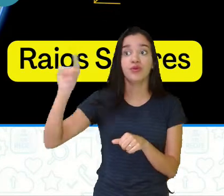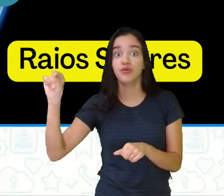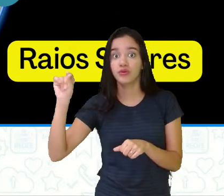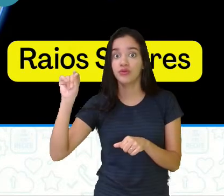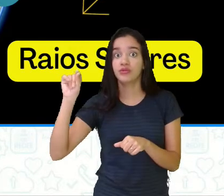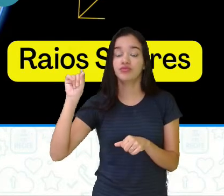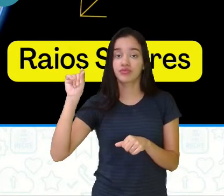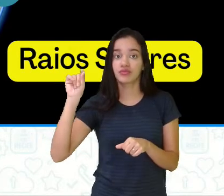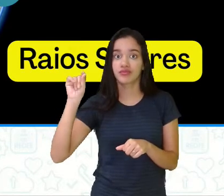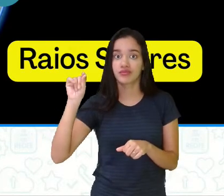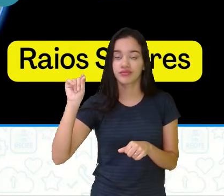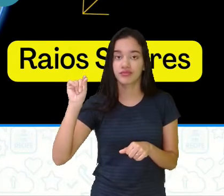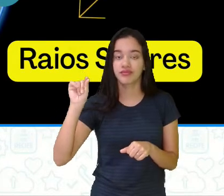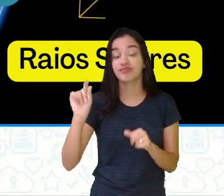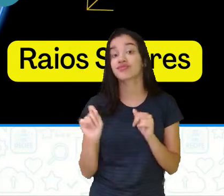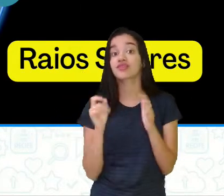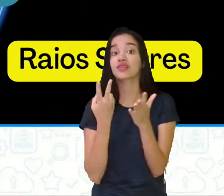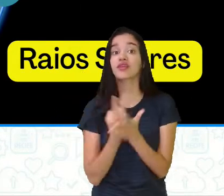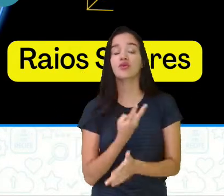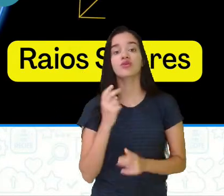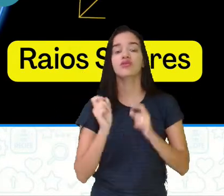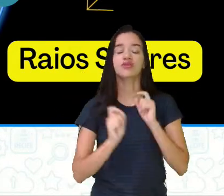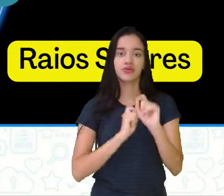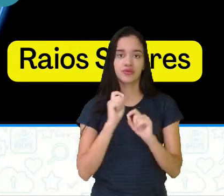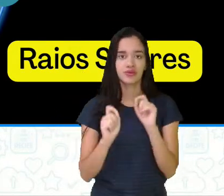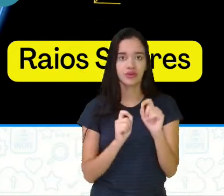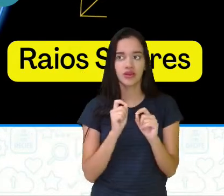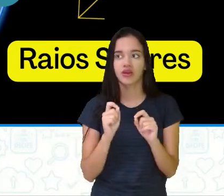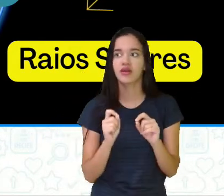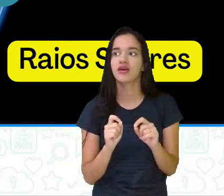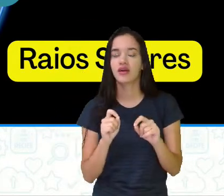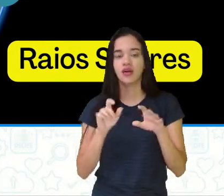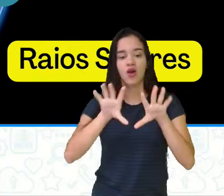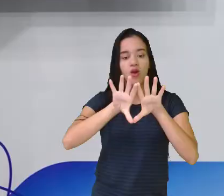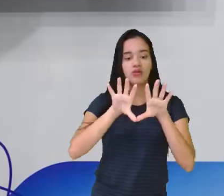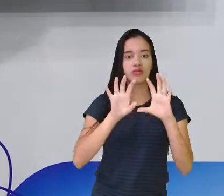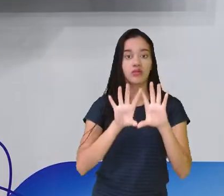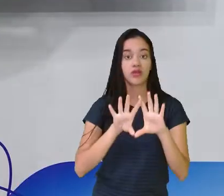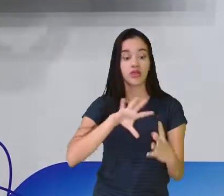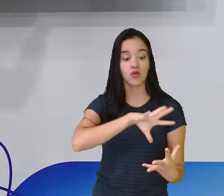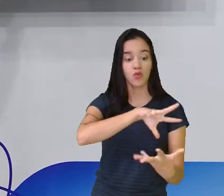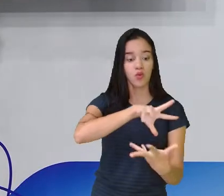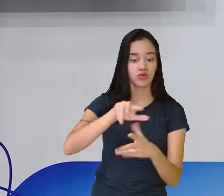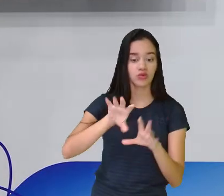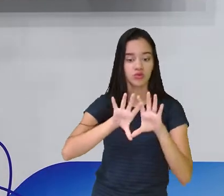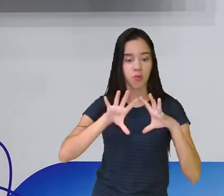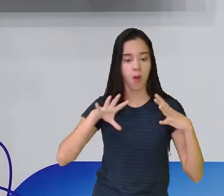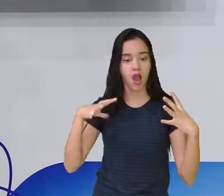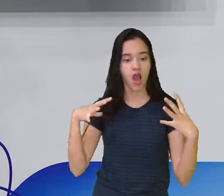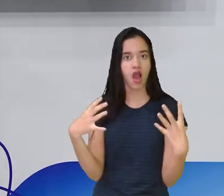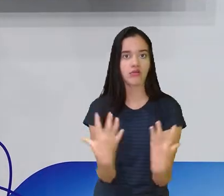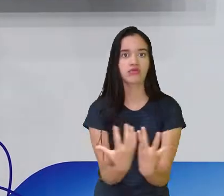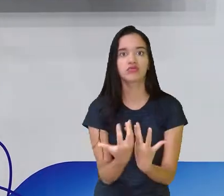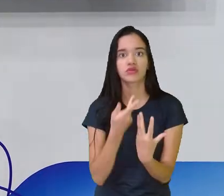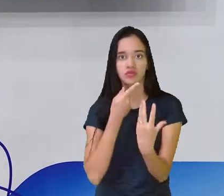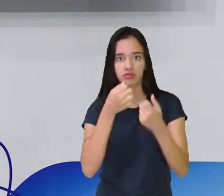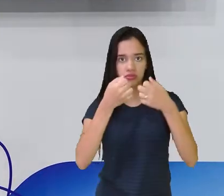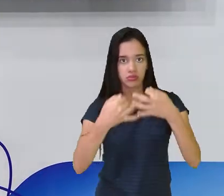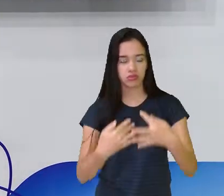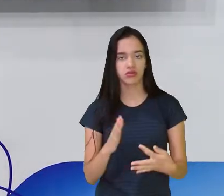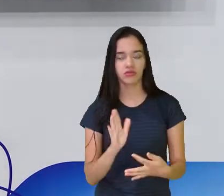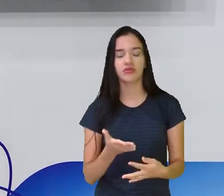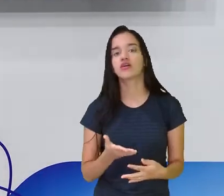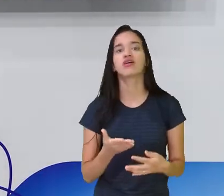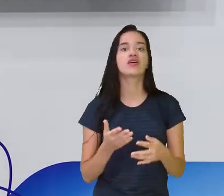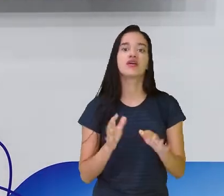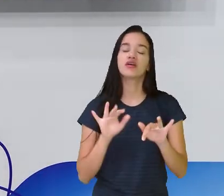bater e simplesmente voltar, o que que acontece? Essa camada que fica ao redor da Terra, desses gases que eu falei para vocês,